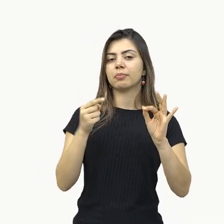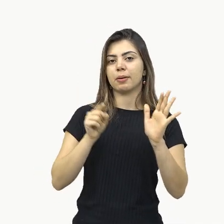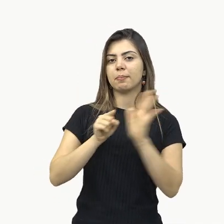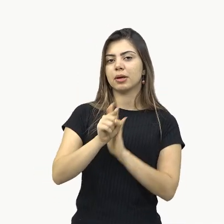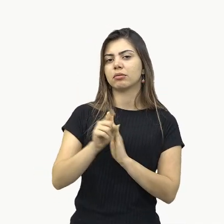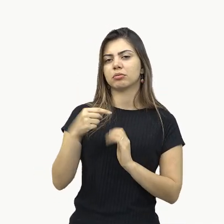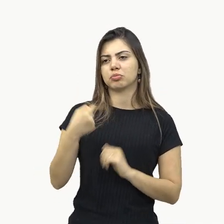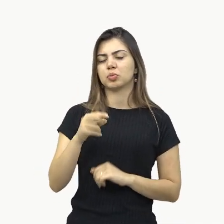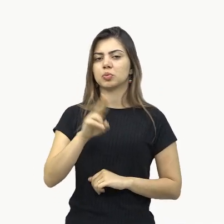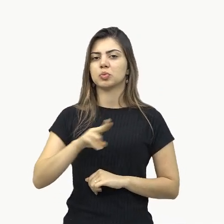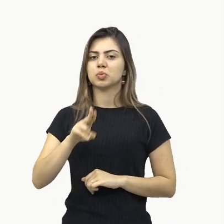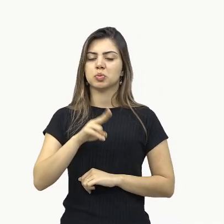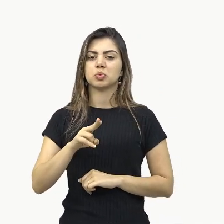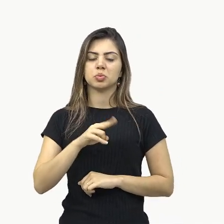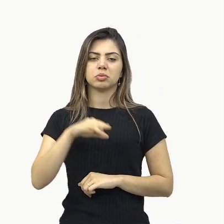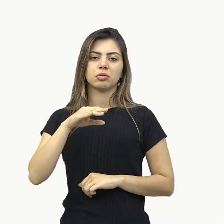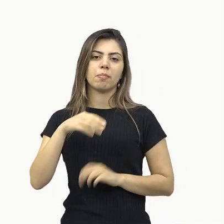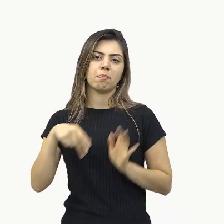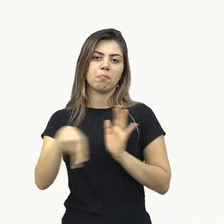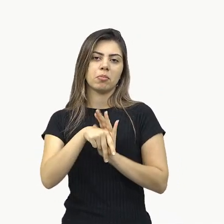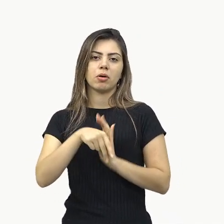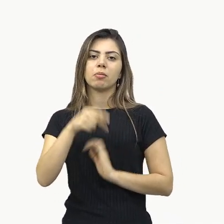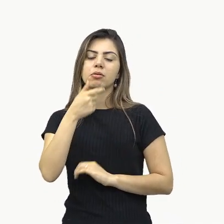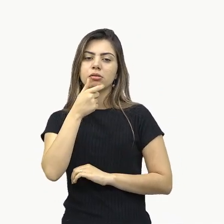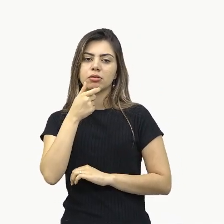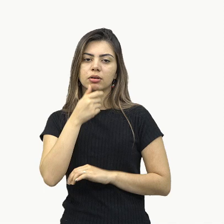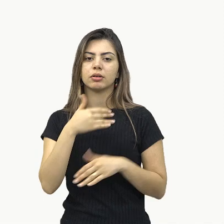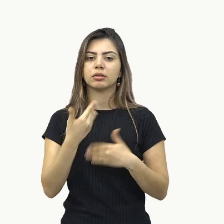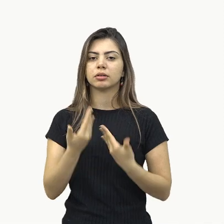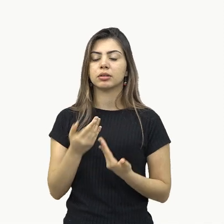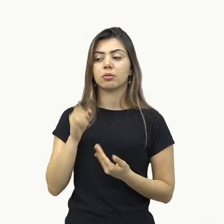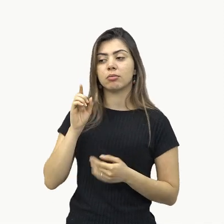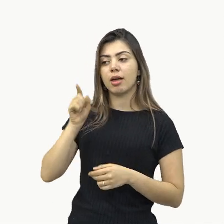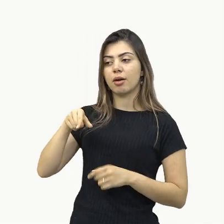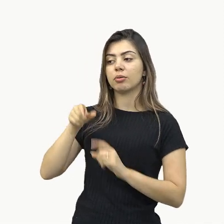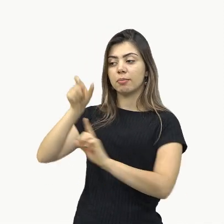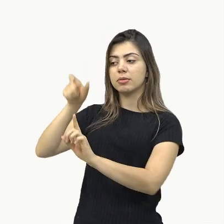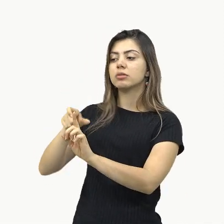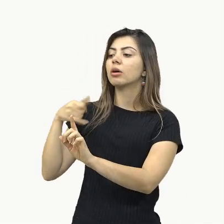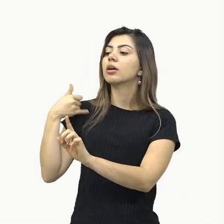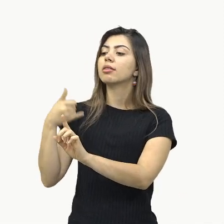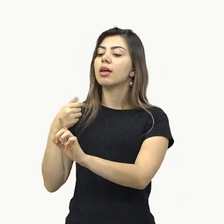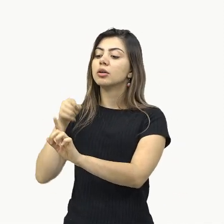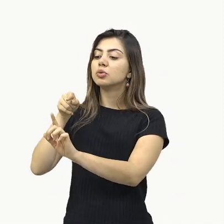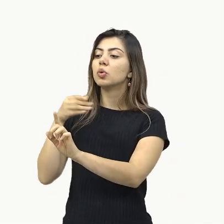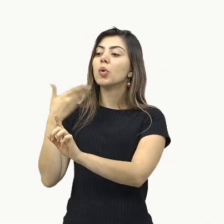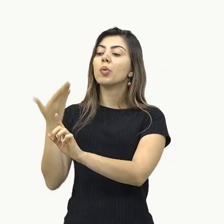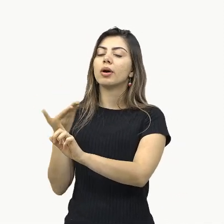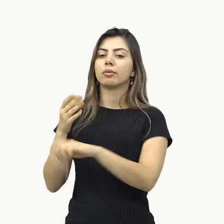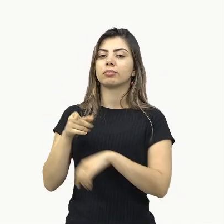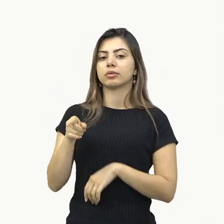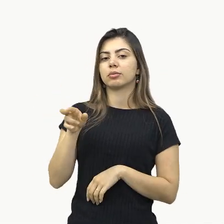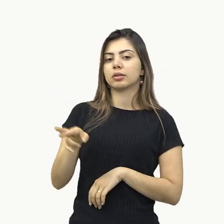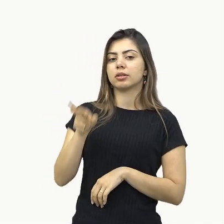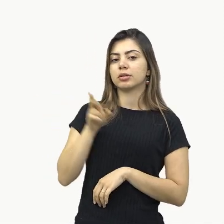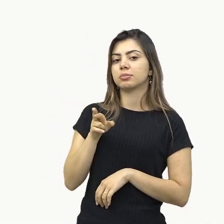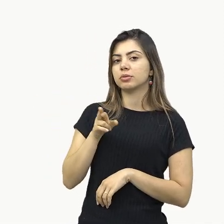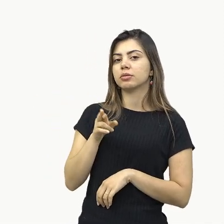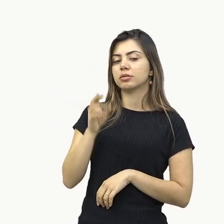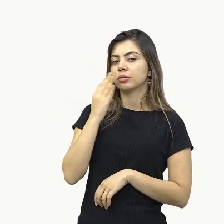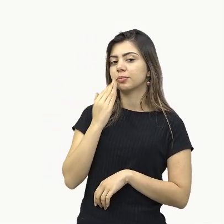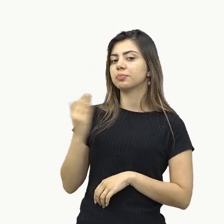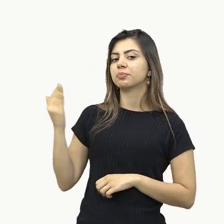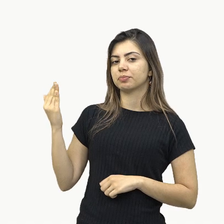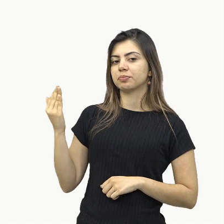you? Quantos anos você tem? Supondo que você está falando diretamente com o seu interlocutor. Daí ele vai responder sempre em primeira pessoa,